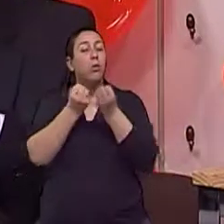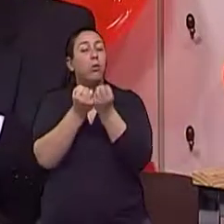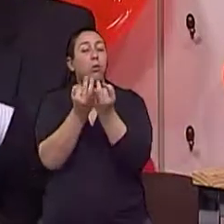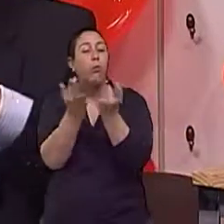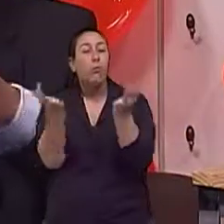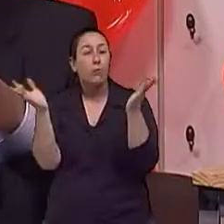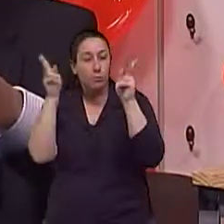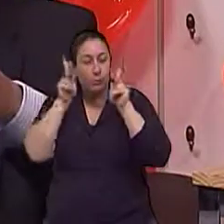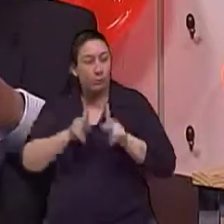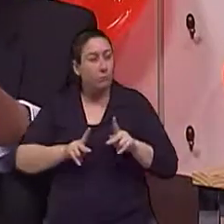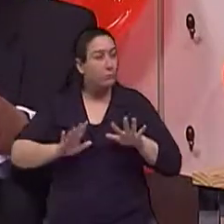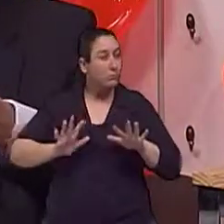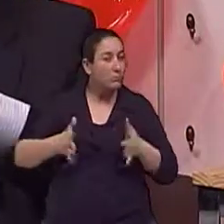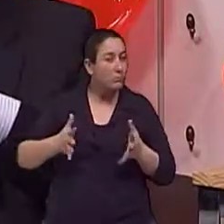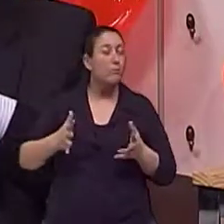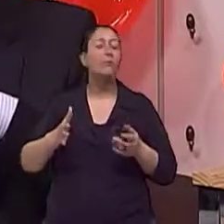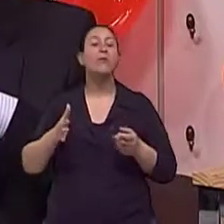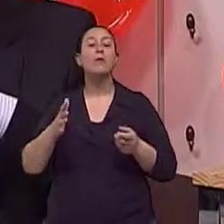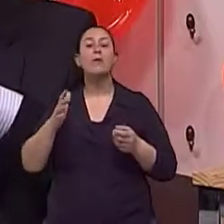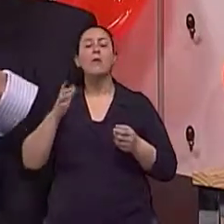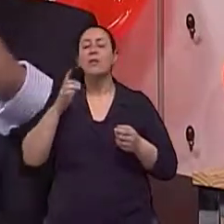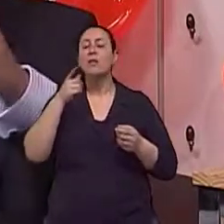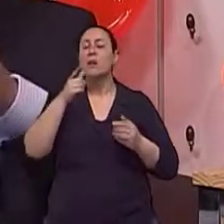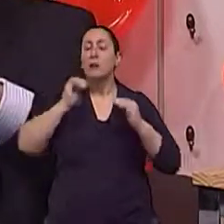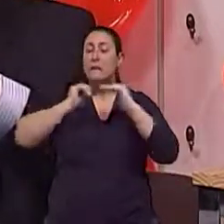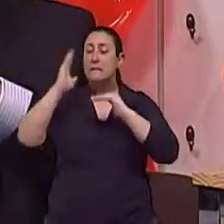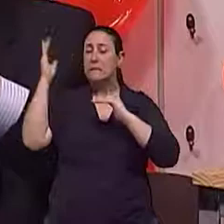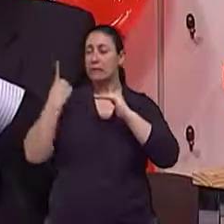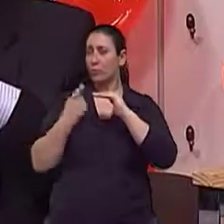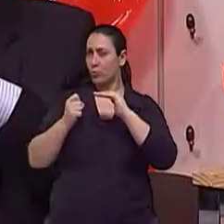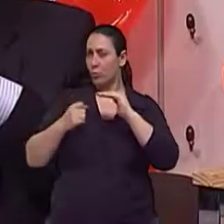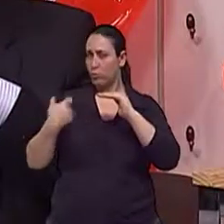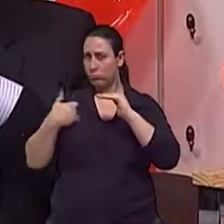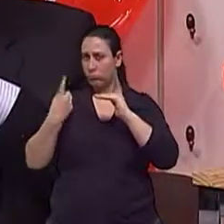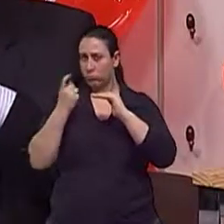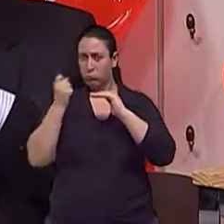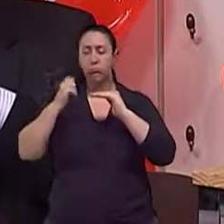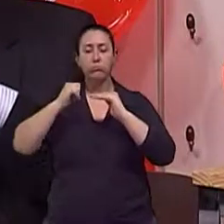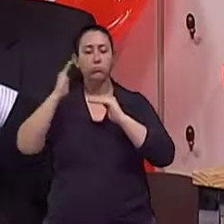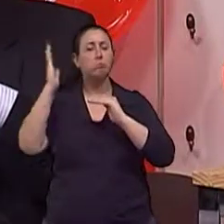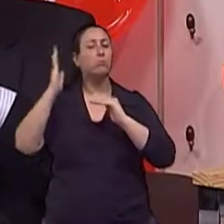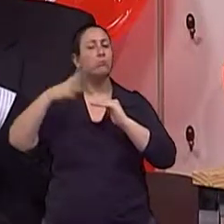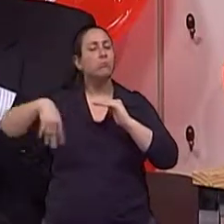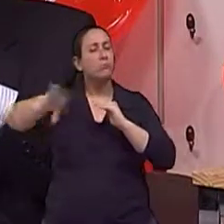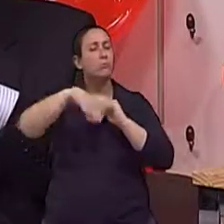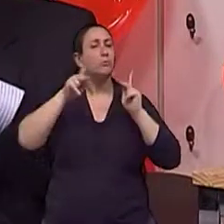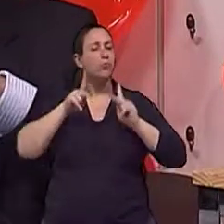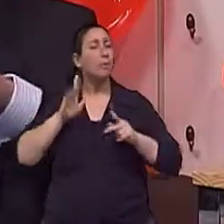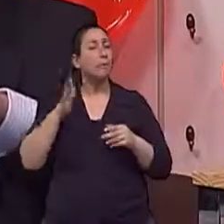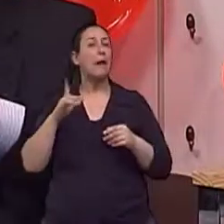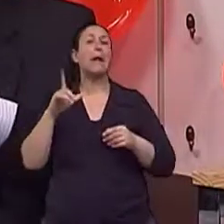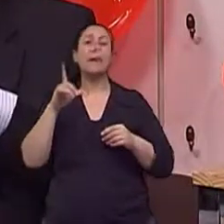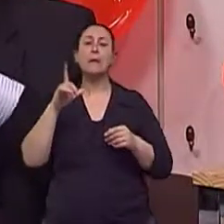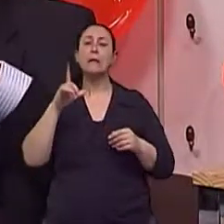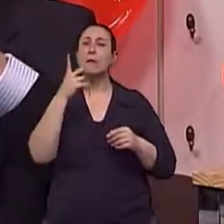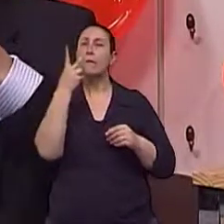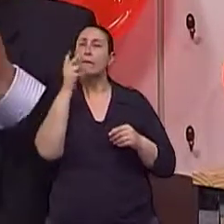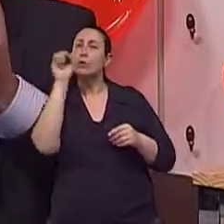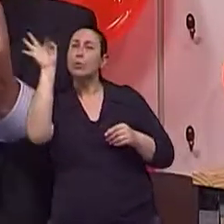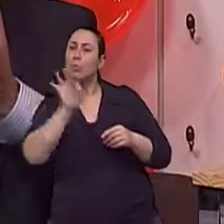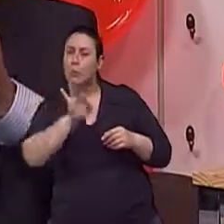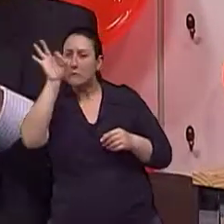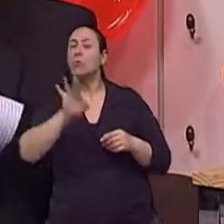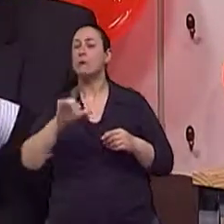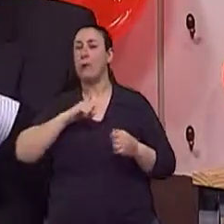adultos acima de 18 anos em torno de 20% da população mais ou menos a hipertensa se a gente pegar uma